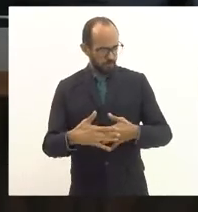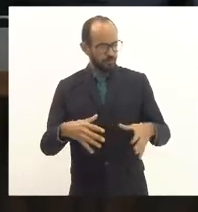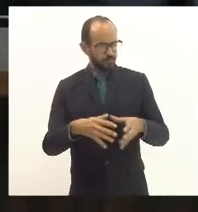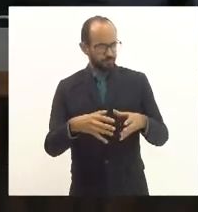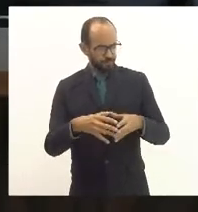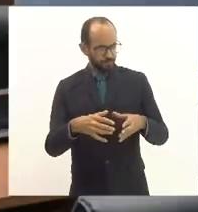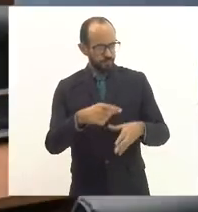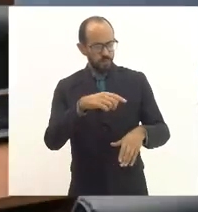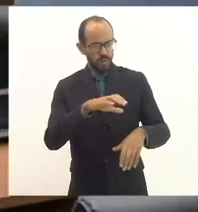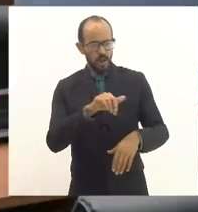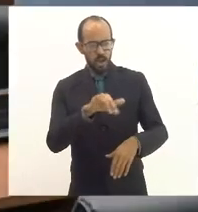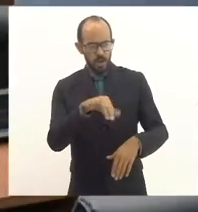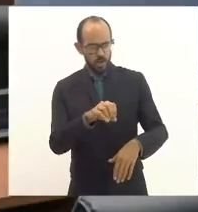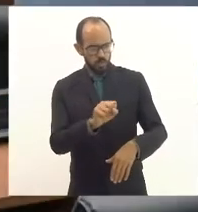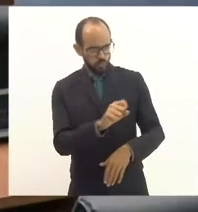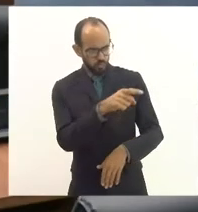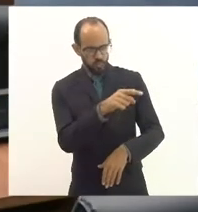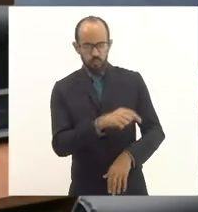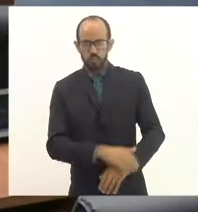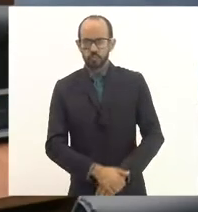Macedo.